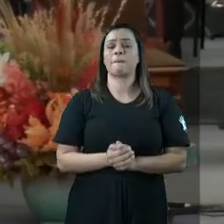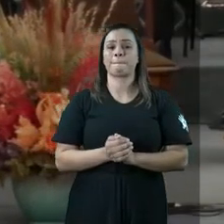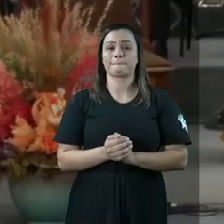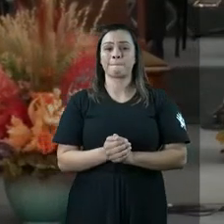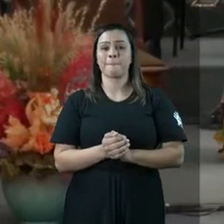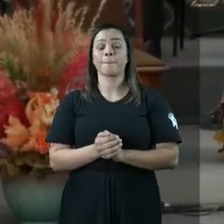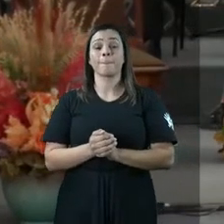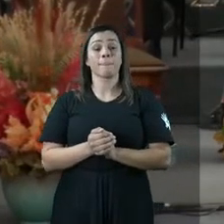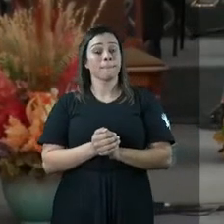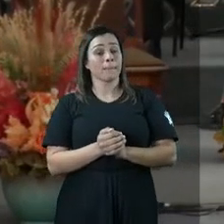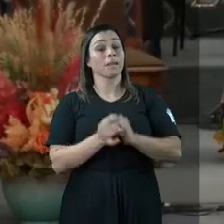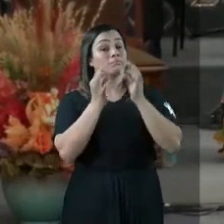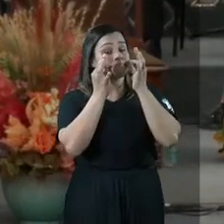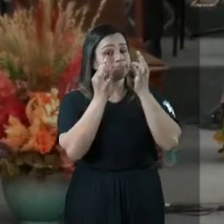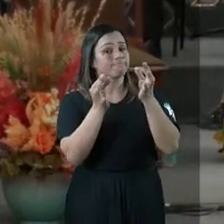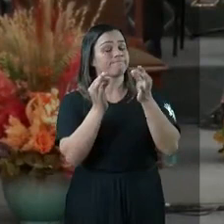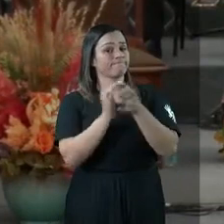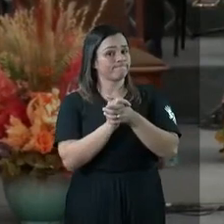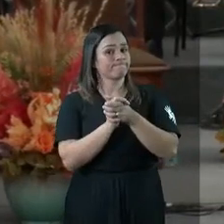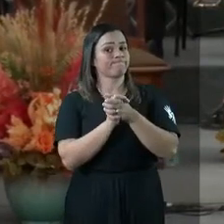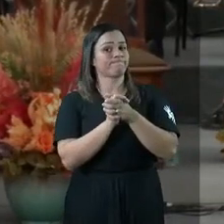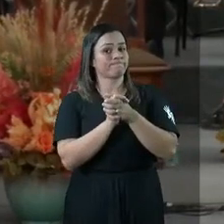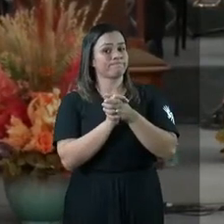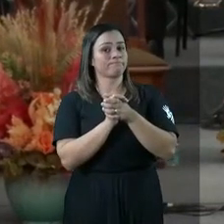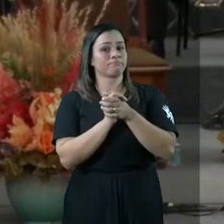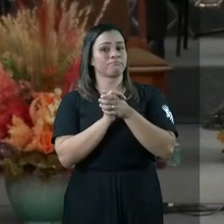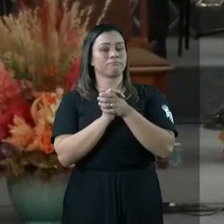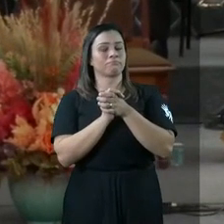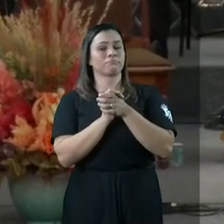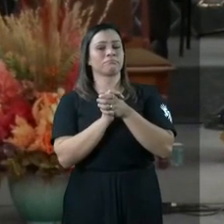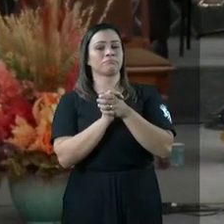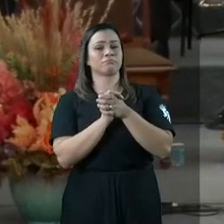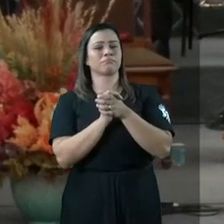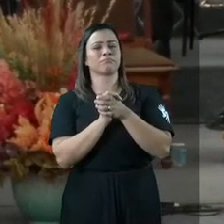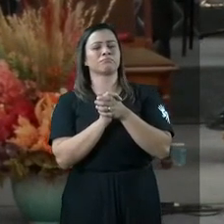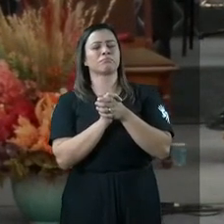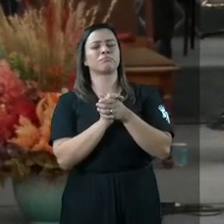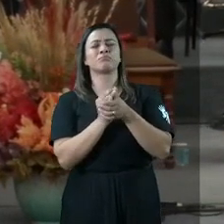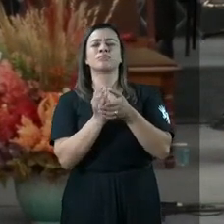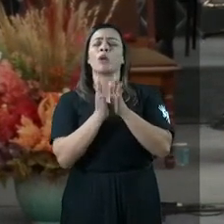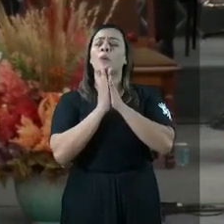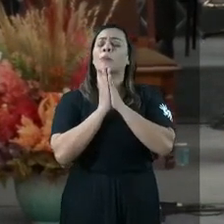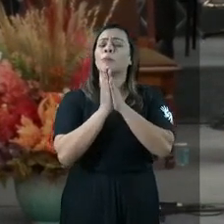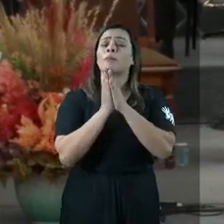Olha aqui para mim, me ajude a pregar e diga para alguém: pelo amor de Deus, aprende com ele.